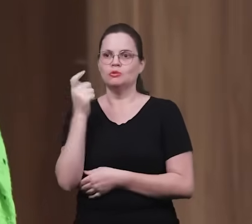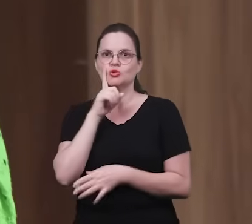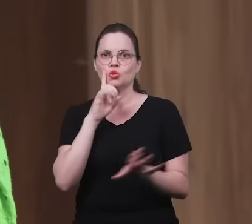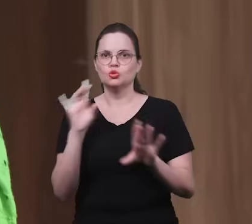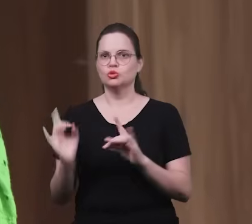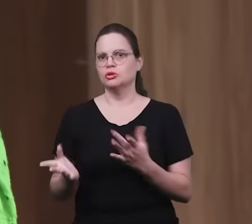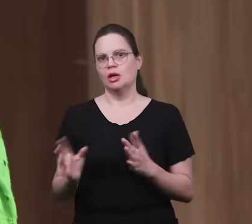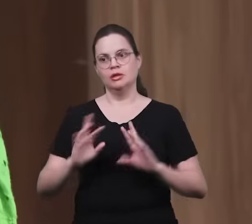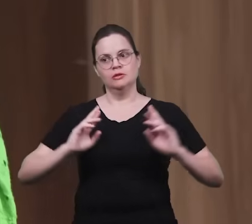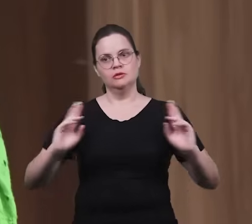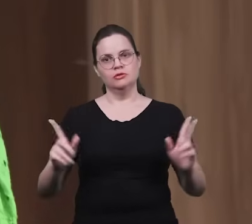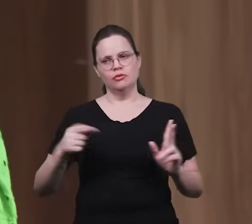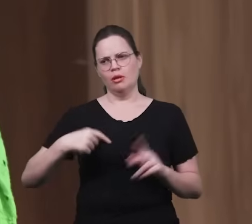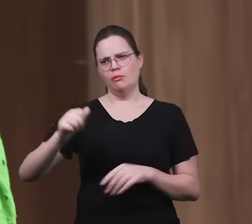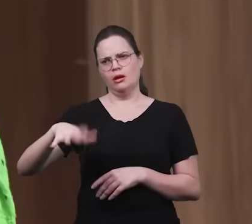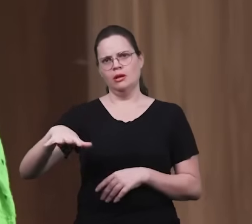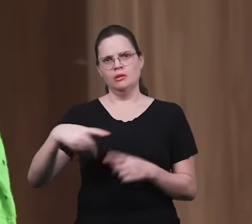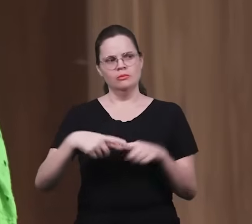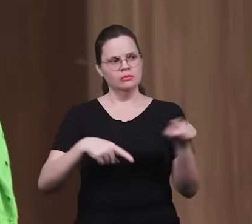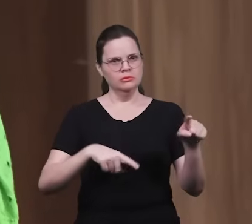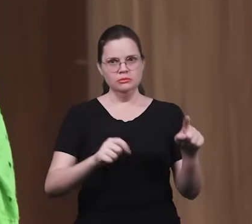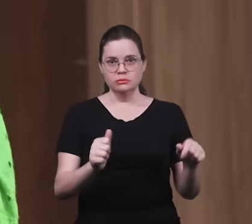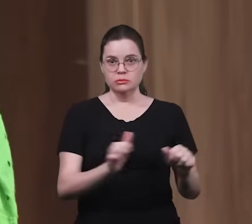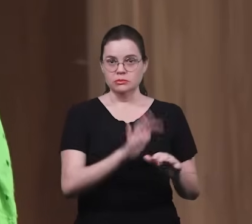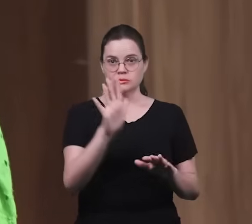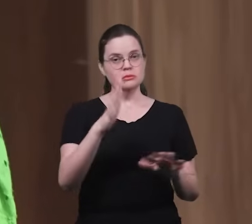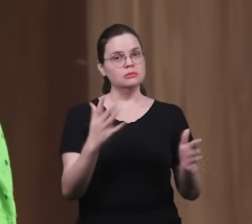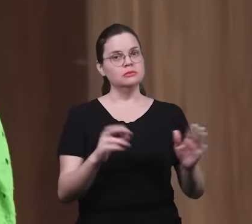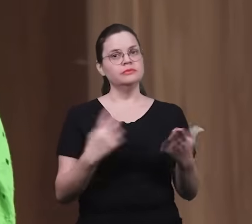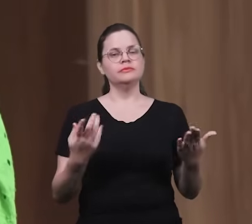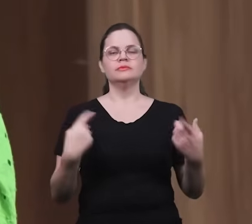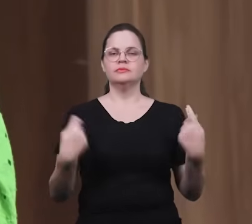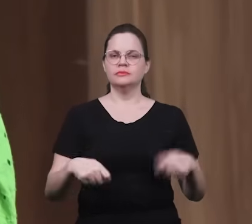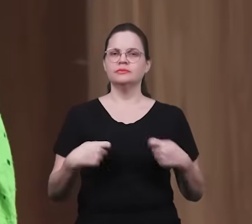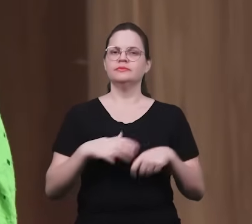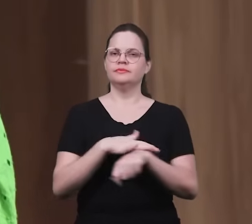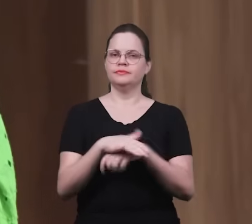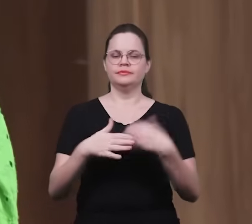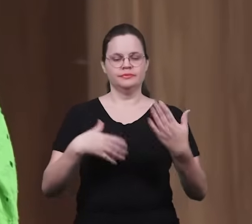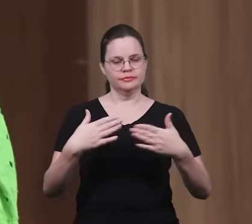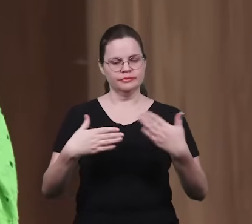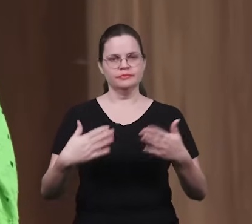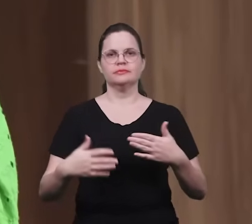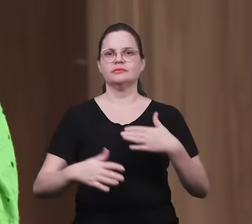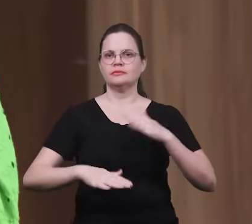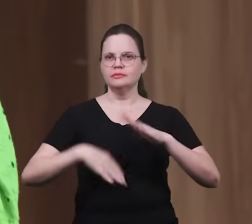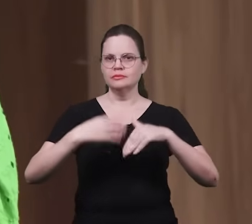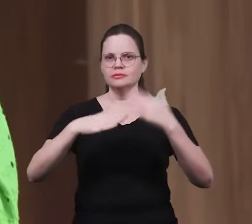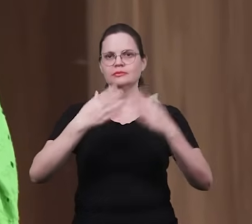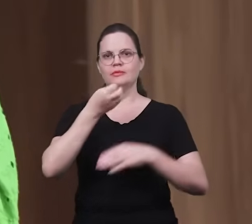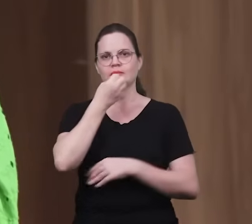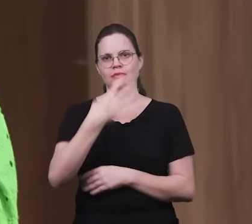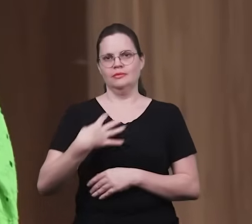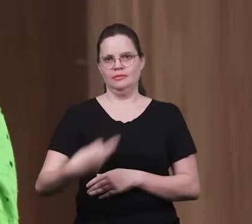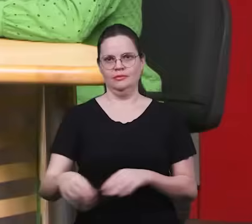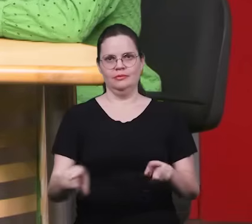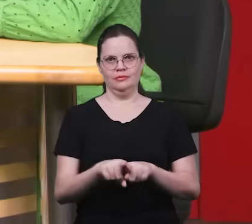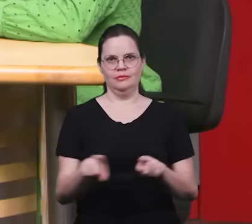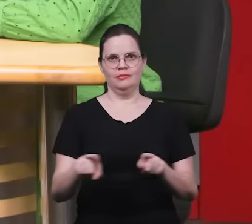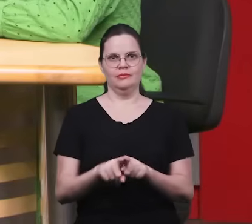dias. Então, esse processo de ensino, de conversa e de conquista é muito formativo para os nossos filhos também,